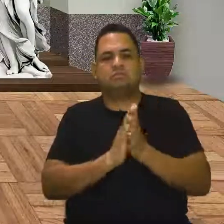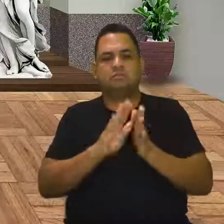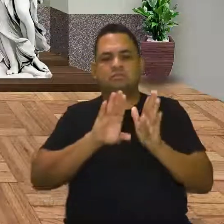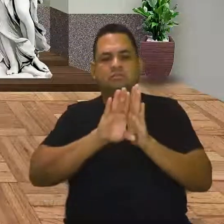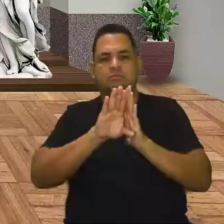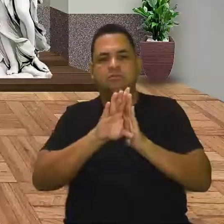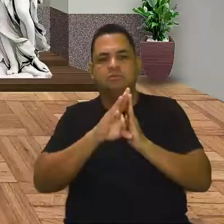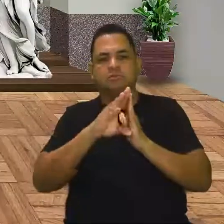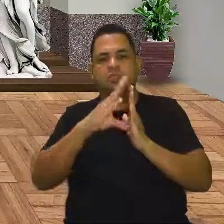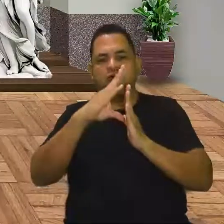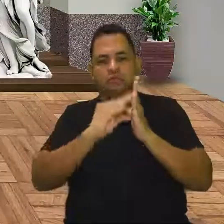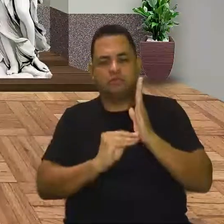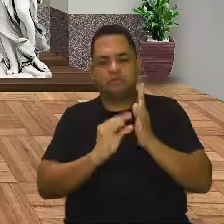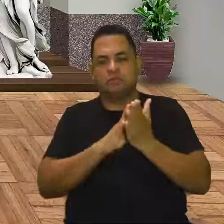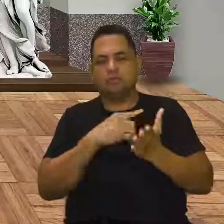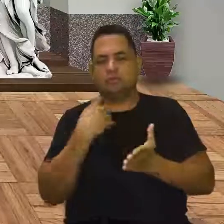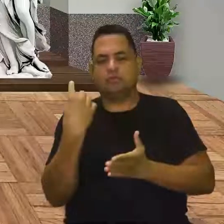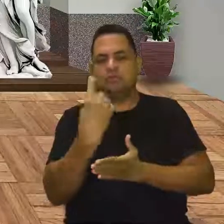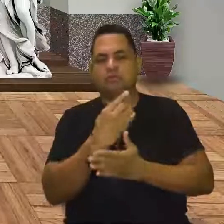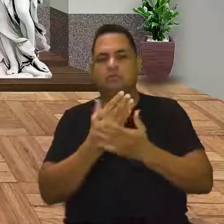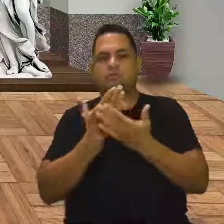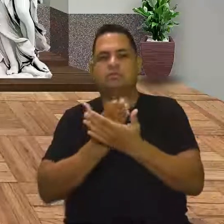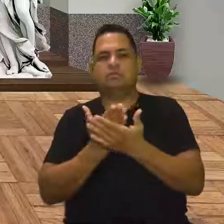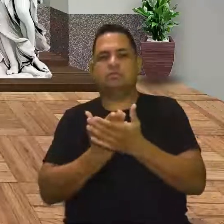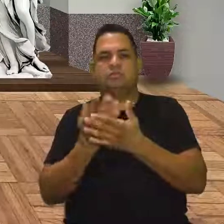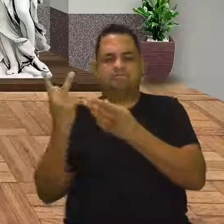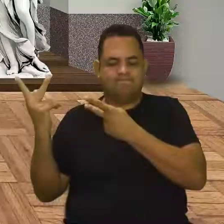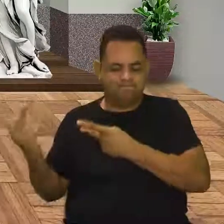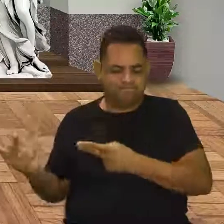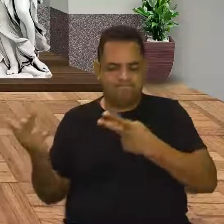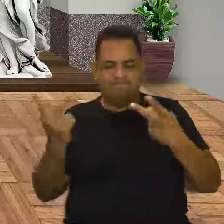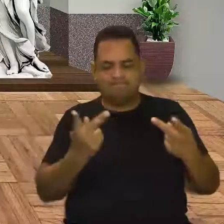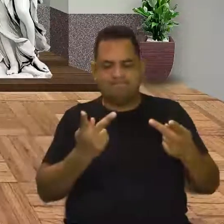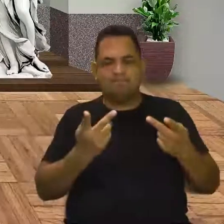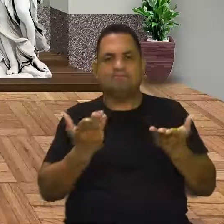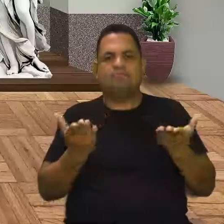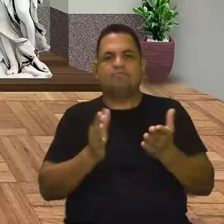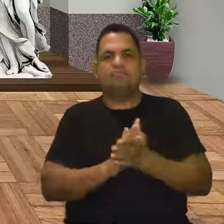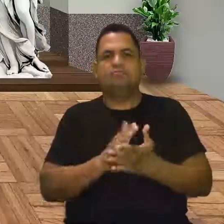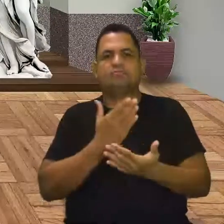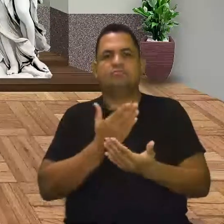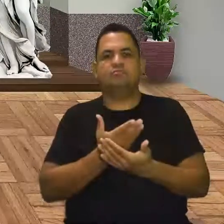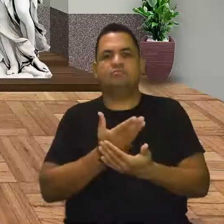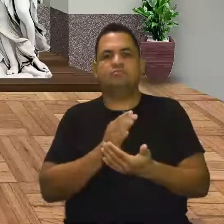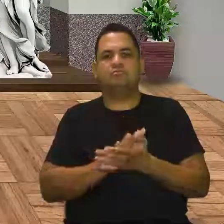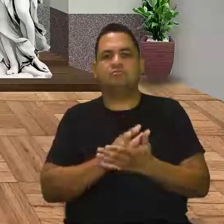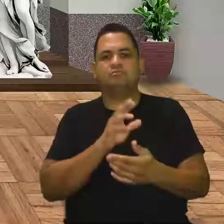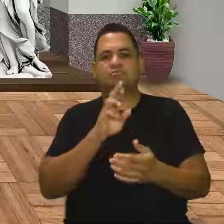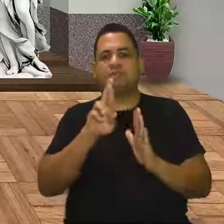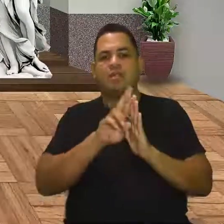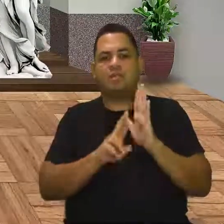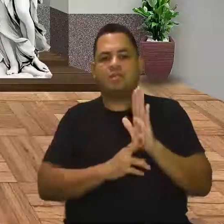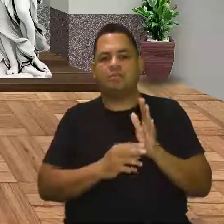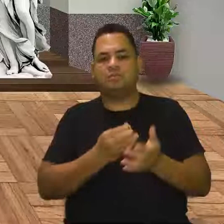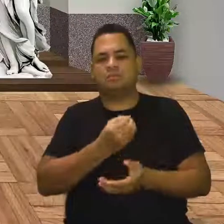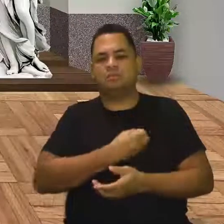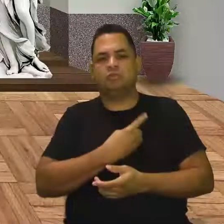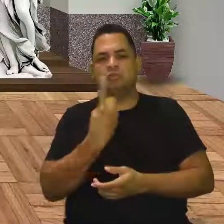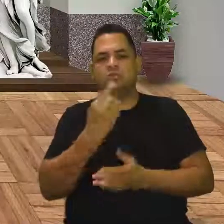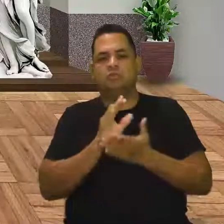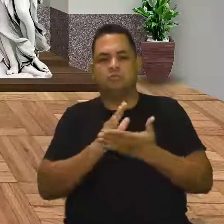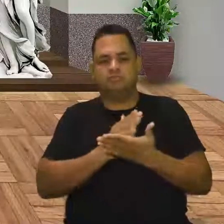conteúdos que nós veremos, tá bom? Sejam todos bem-vindos à nossa regra número 1. Abra o